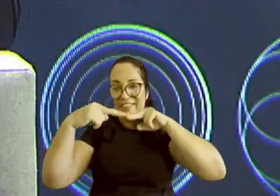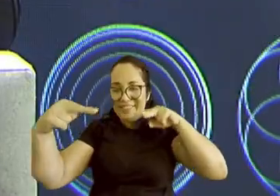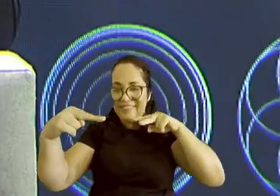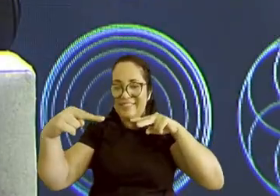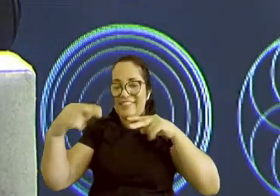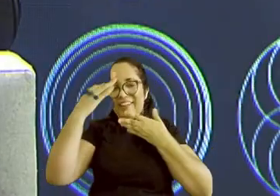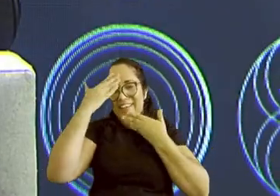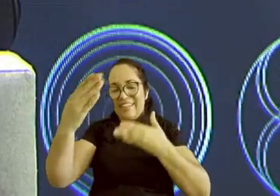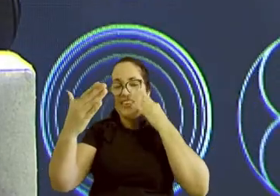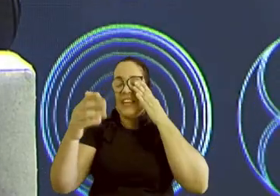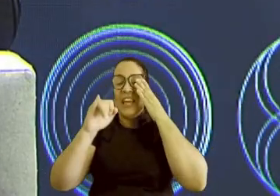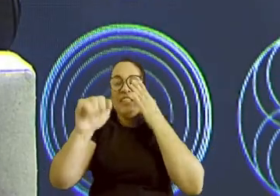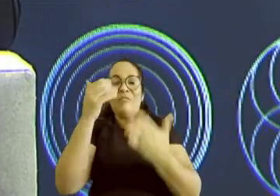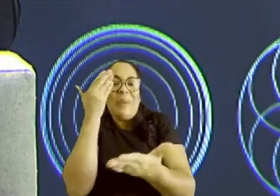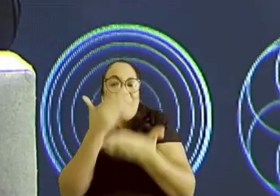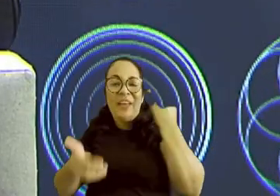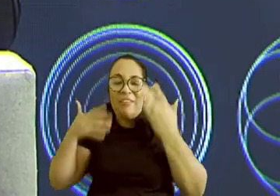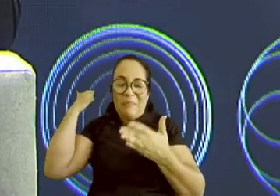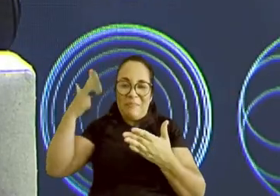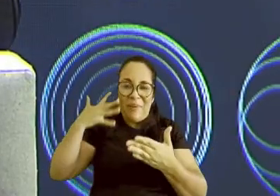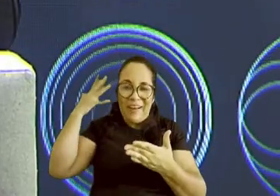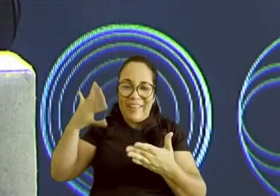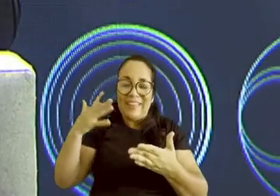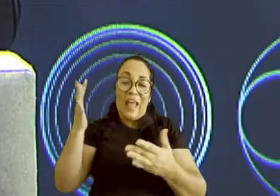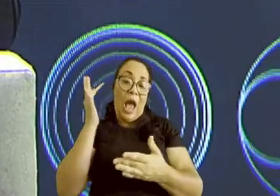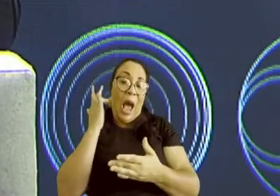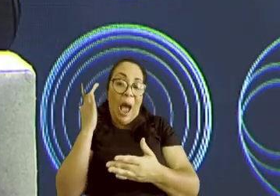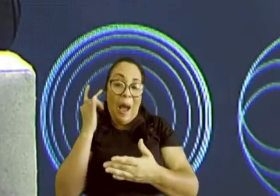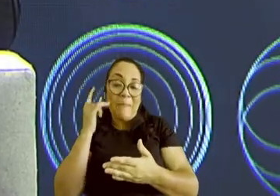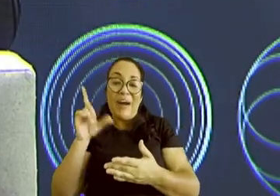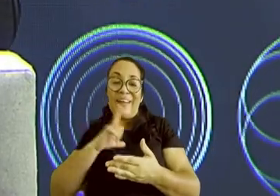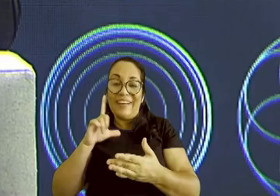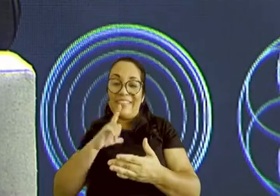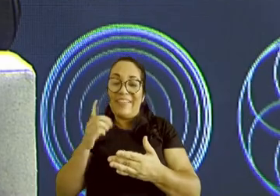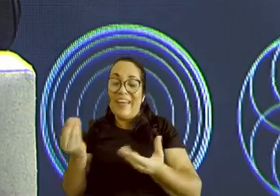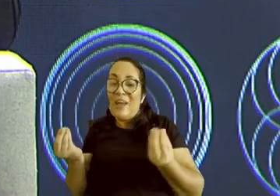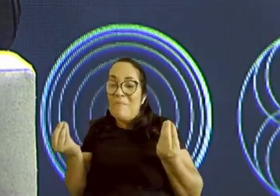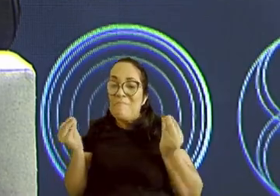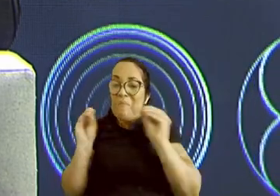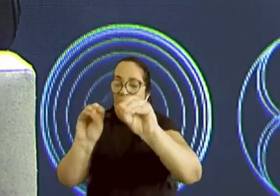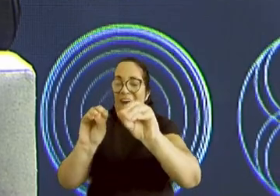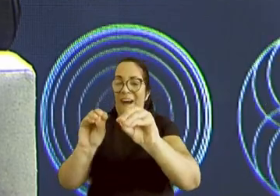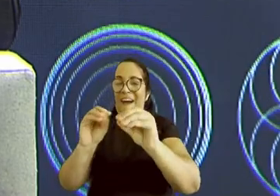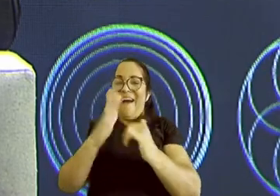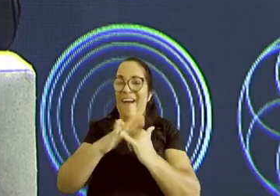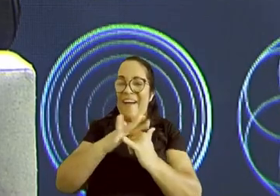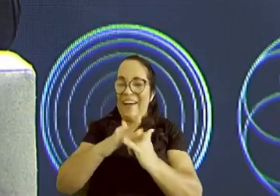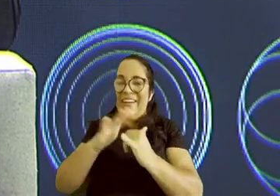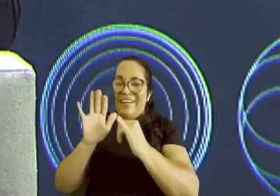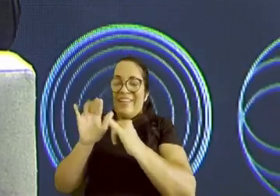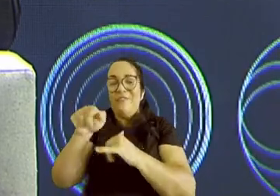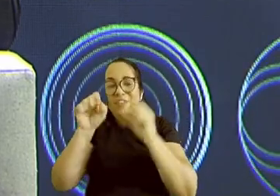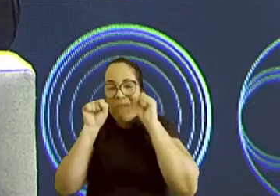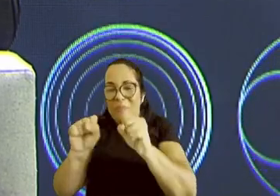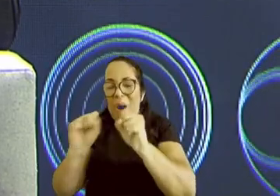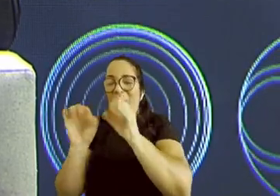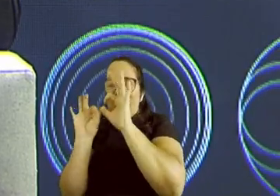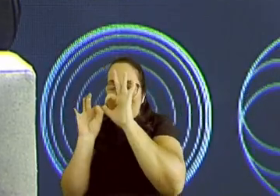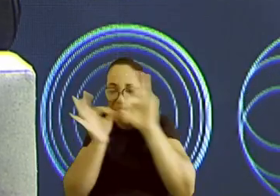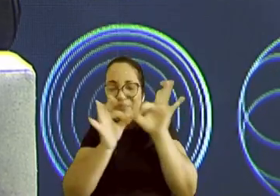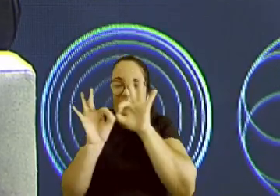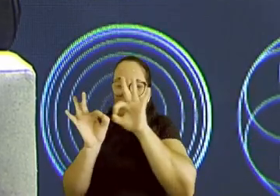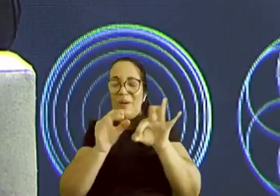perderam algum painel a partir de amanhã a gente vai disponibilizar todos todas as gravações do nosso canal no YouTube do BTG